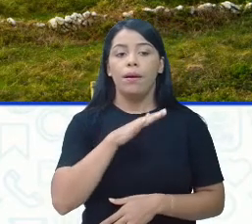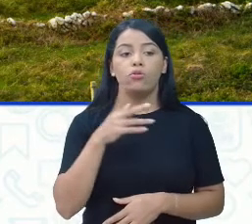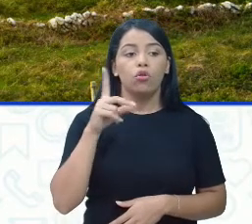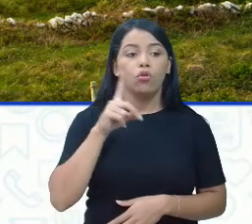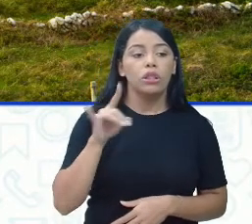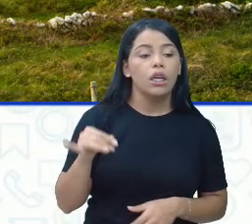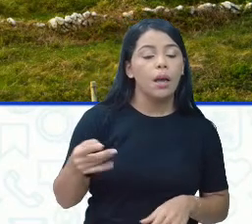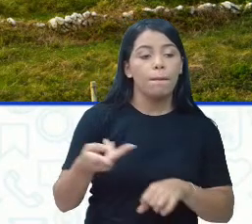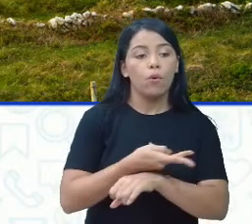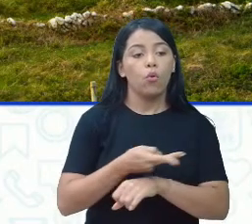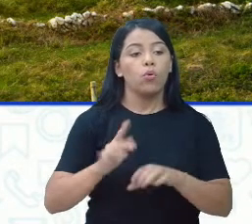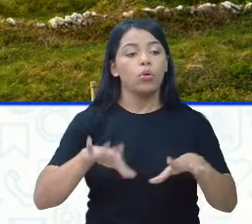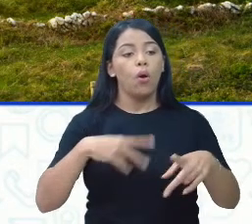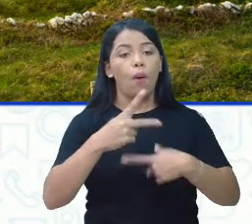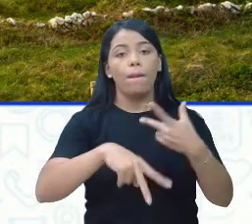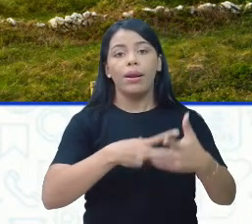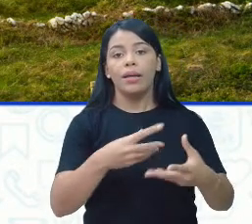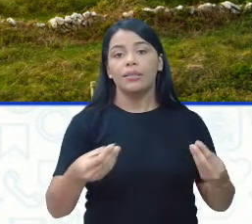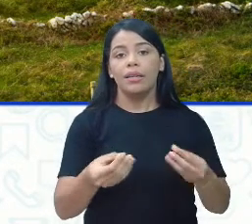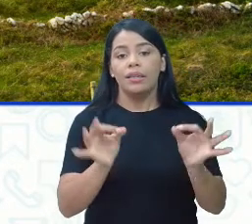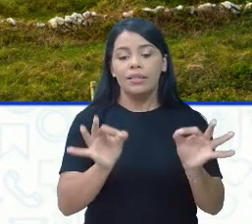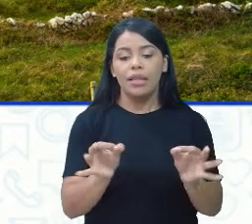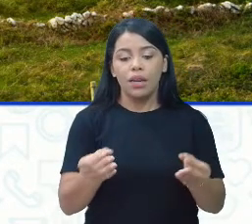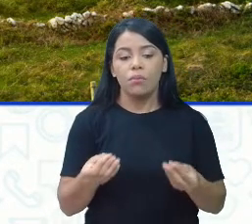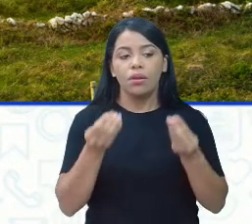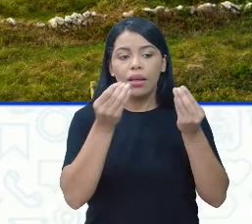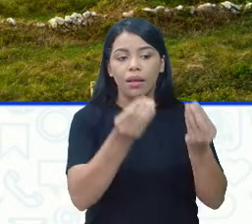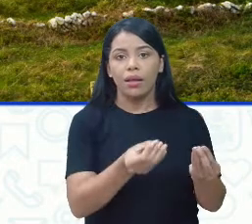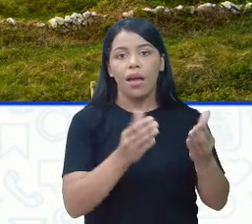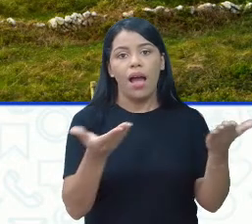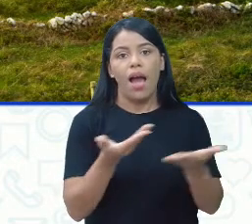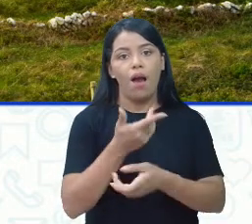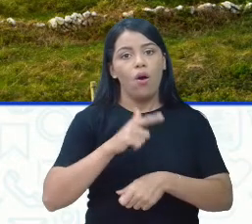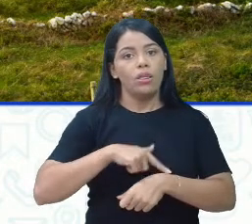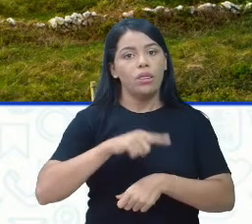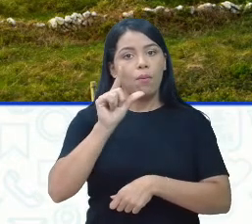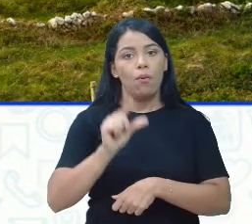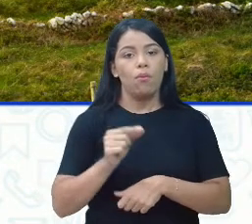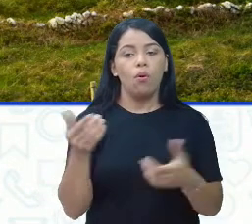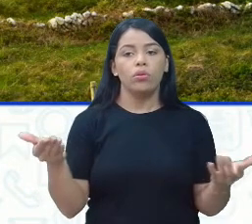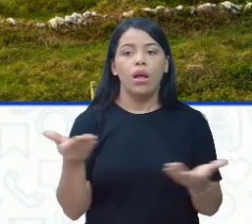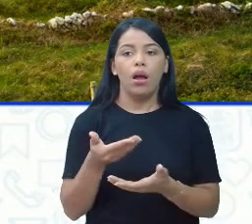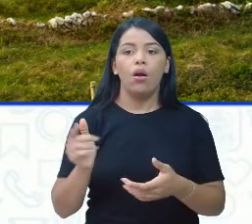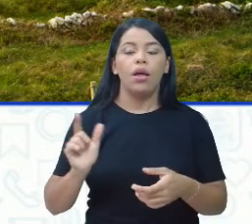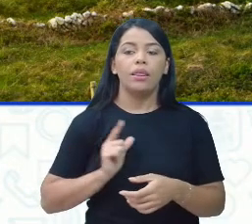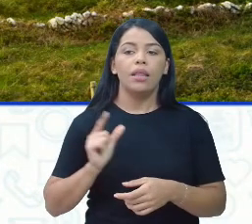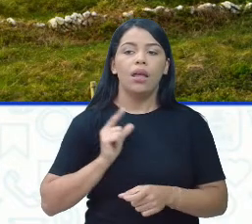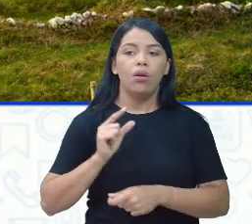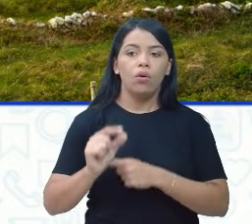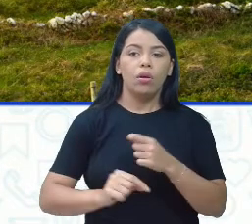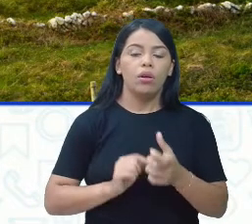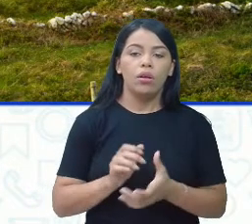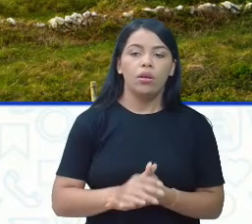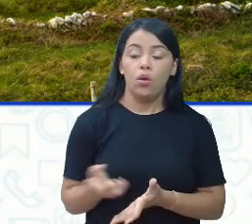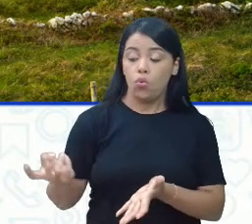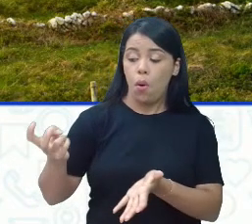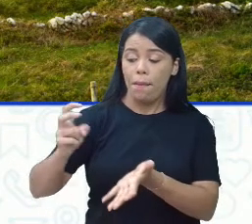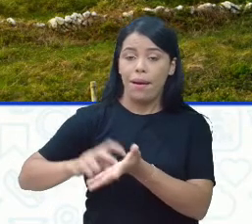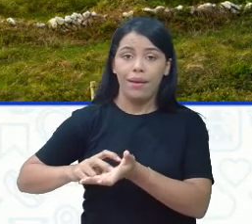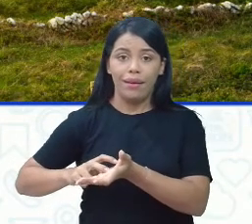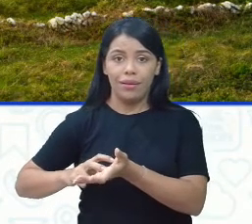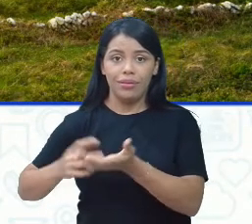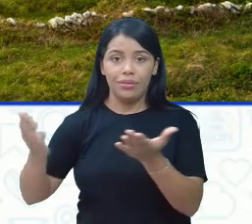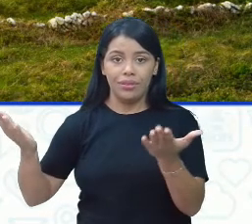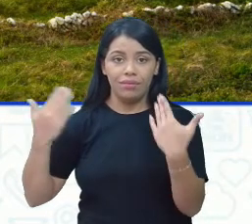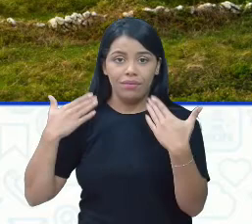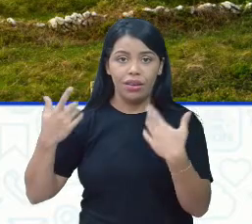havia encontrado o presente perfeito para sua princesa. Agora o tempo está se esgotando. Então, quando a gente tem essa marcação ali em uma manhã de verão, a